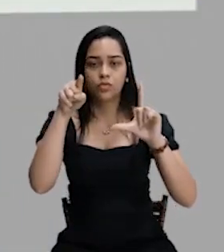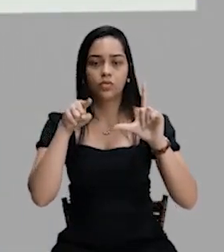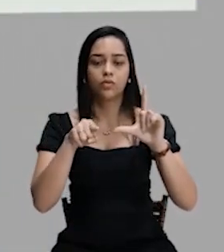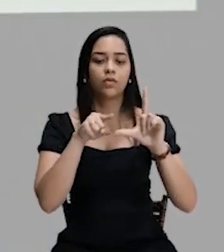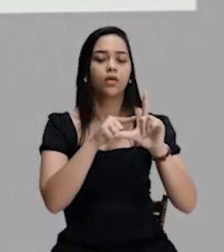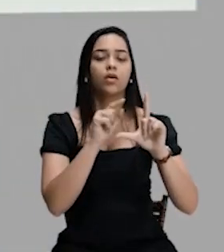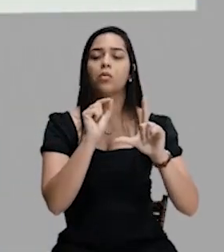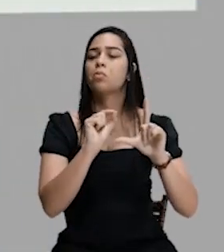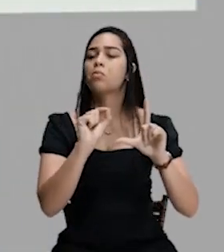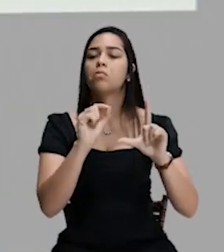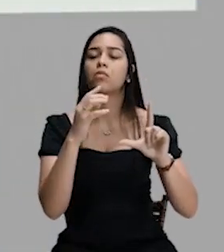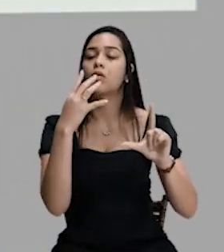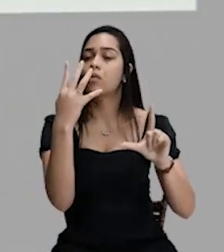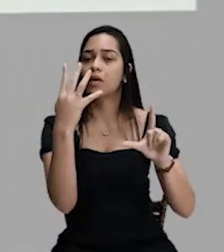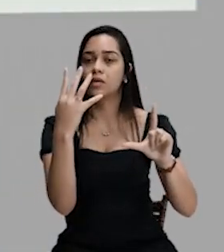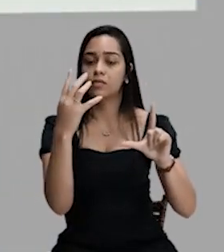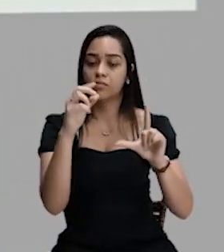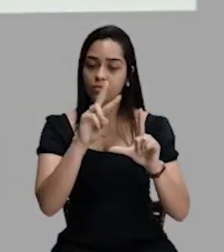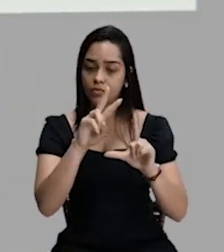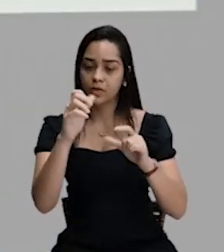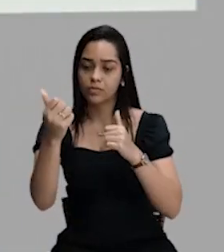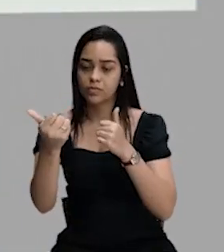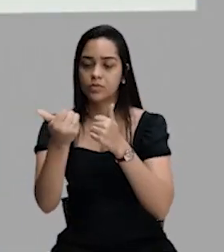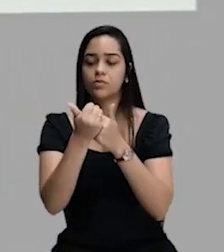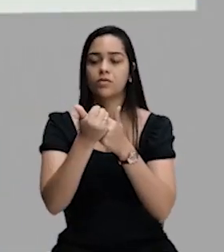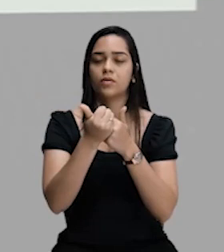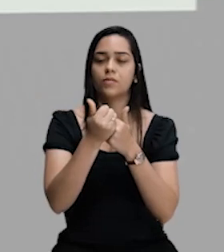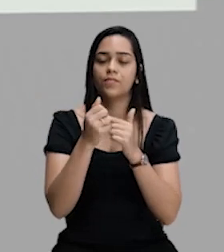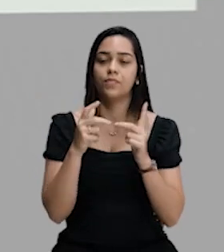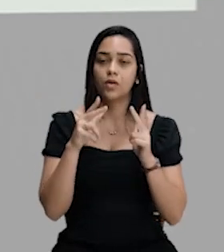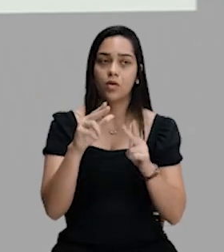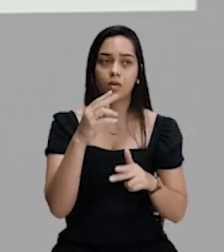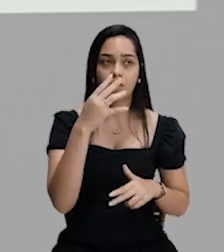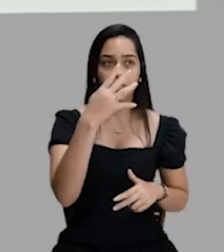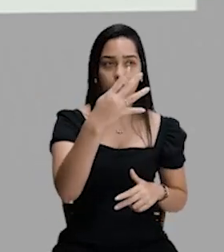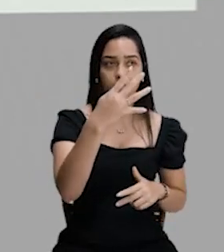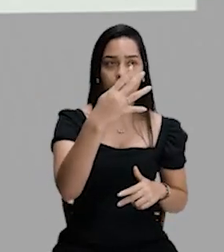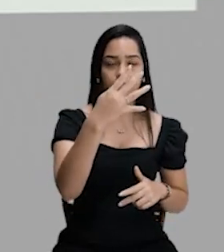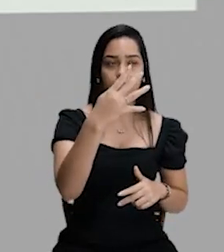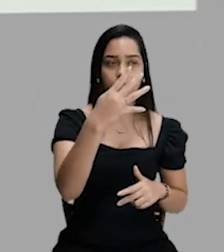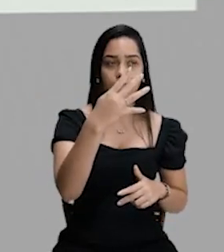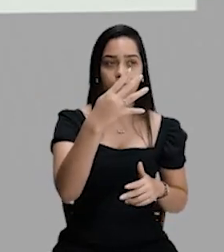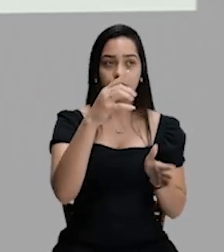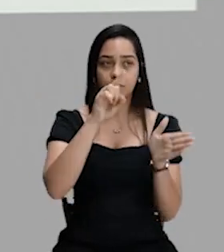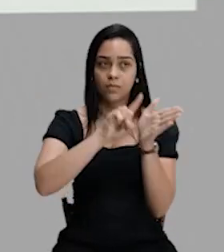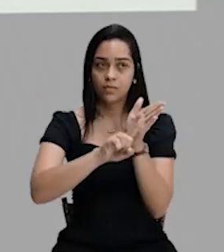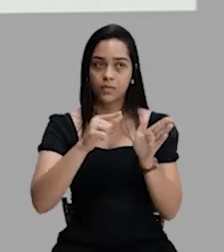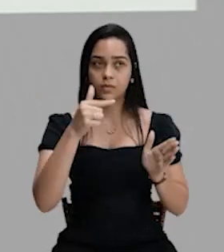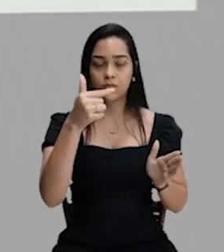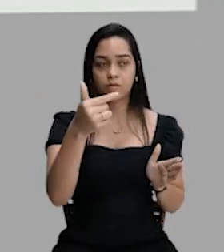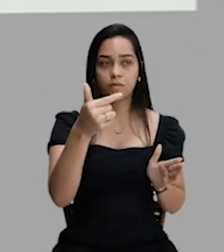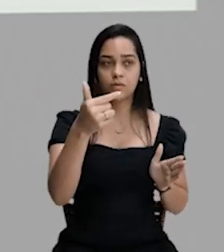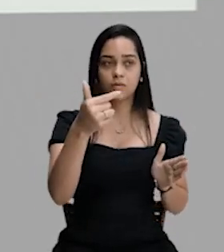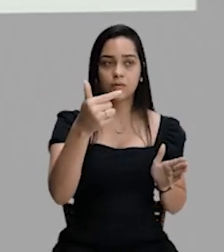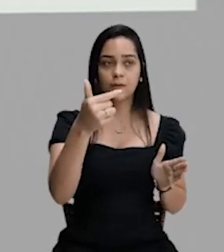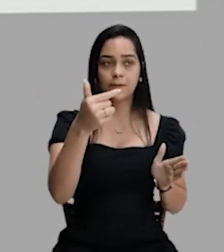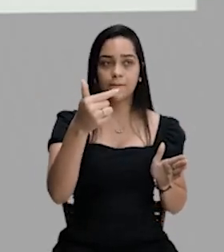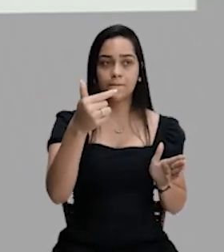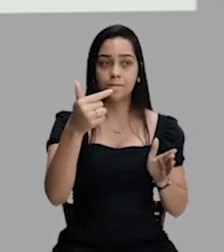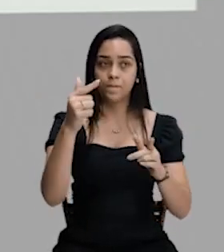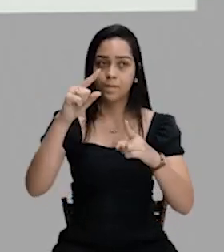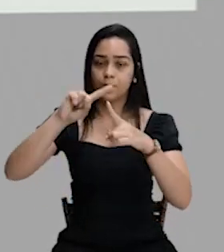o que que a gente vai fazer vai substituir ó vai ficar igual a 4 menos 2